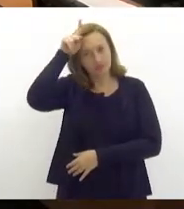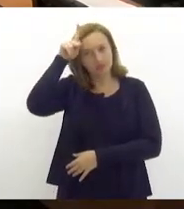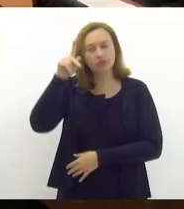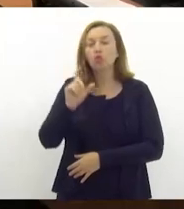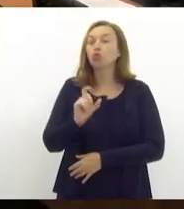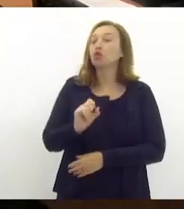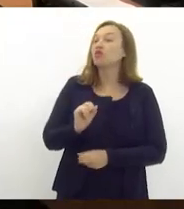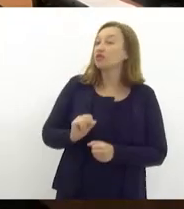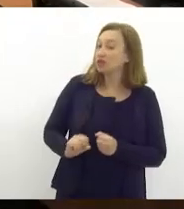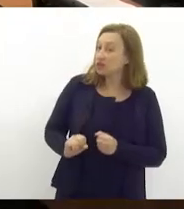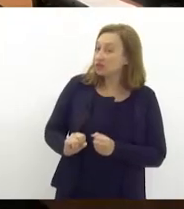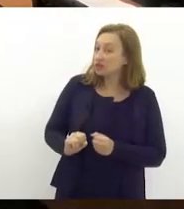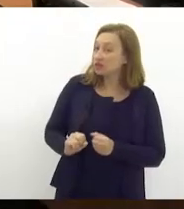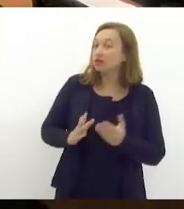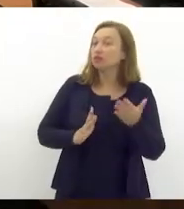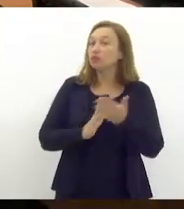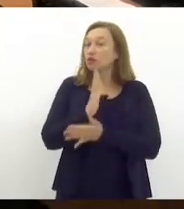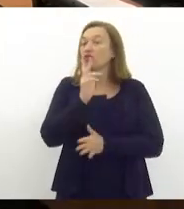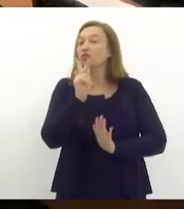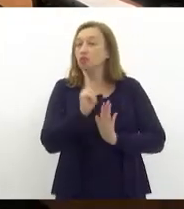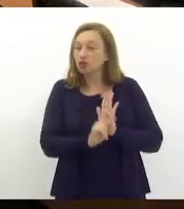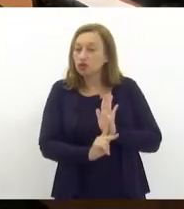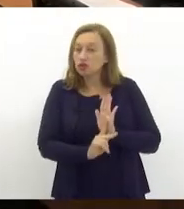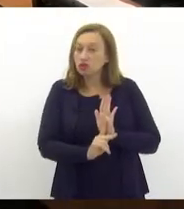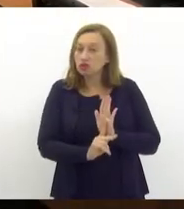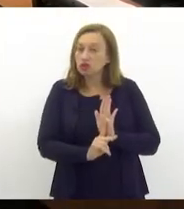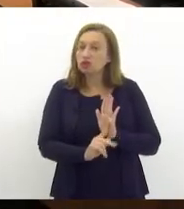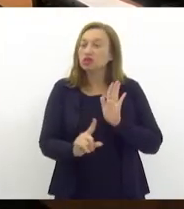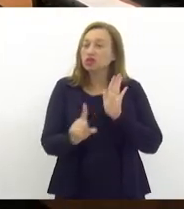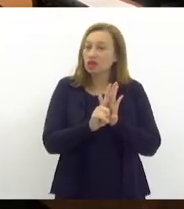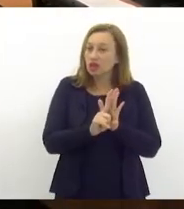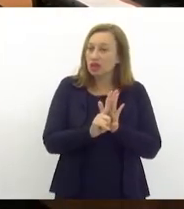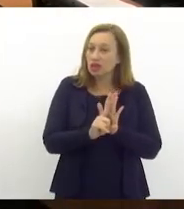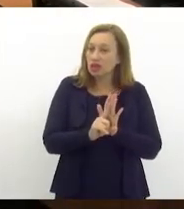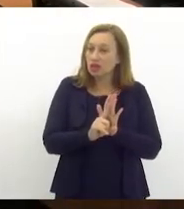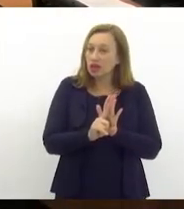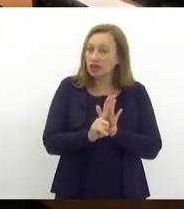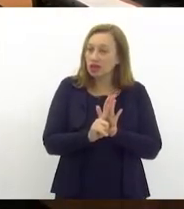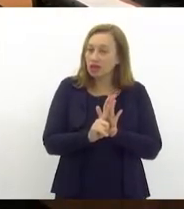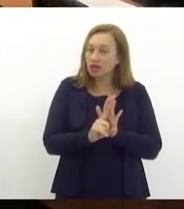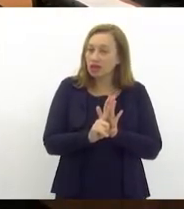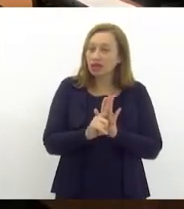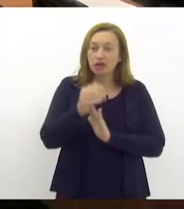que fazer para aprovar projetos da Lei Aldir Blanc.